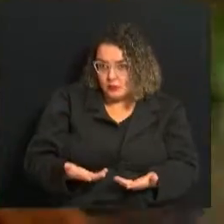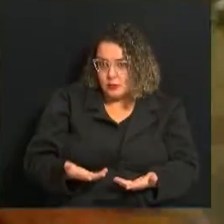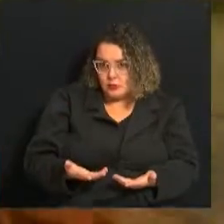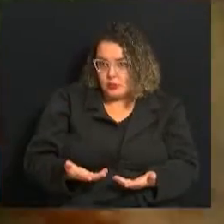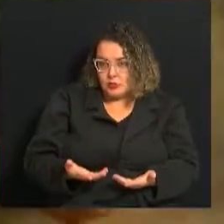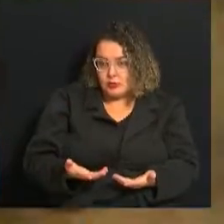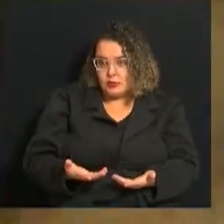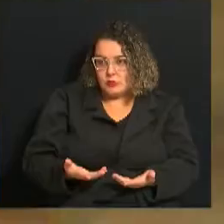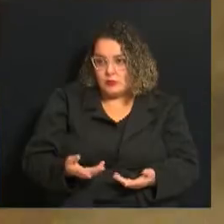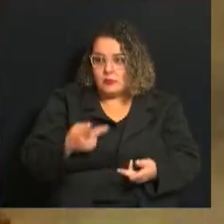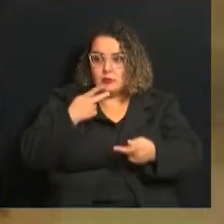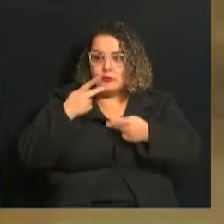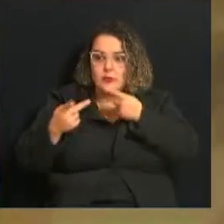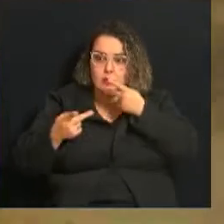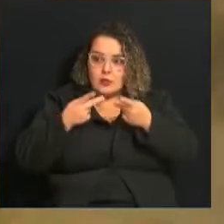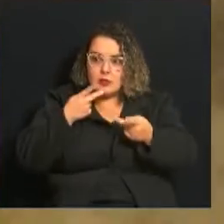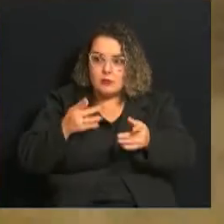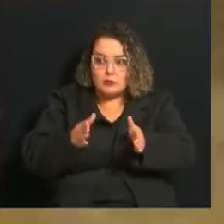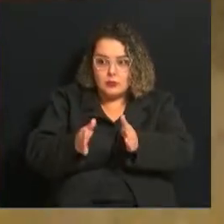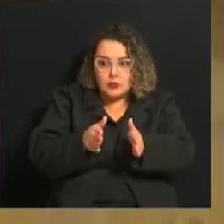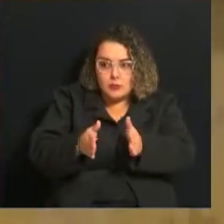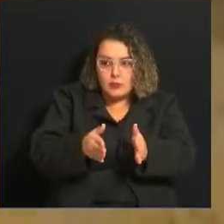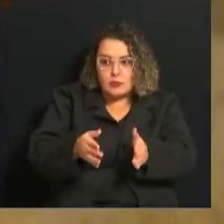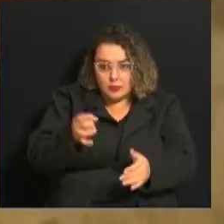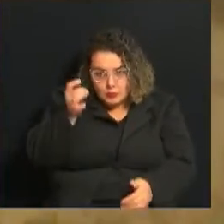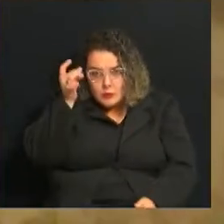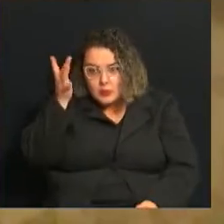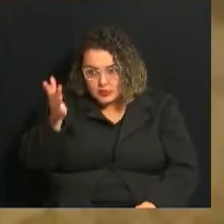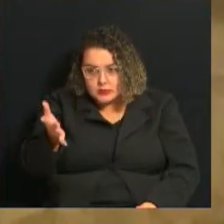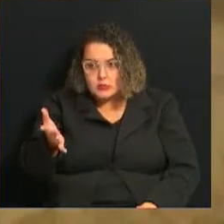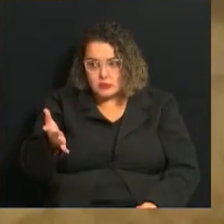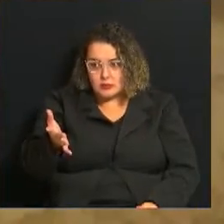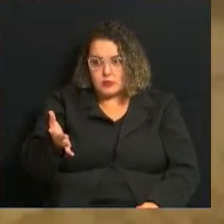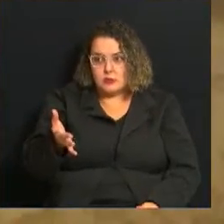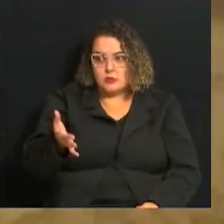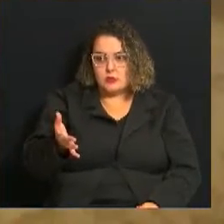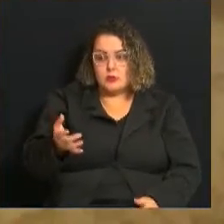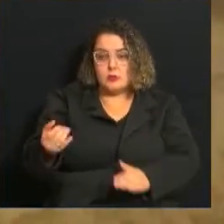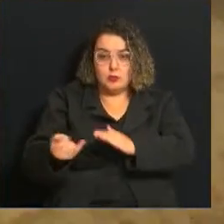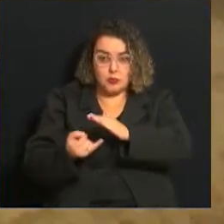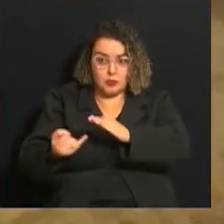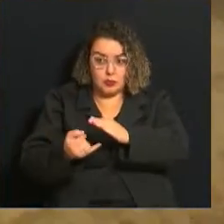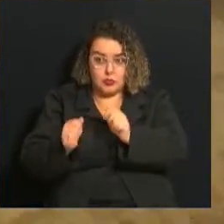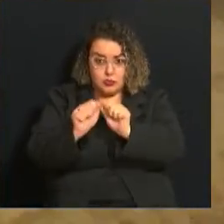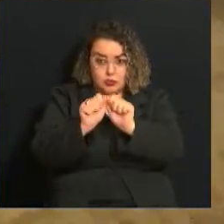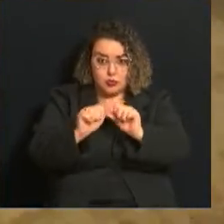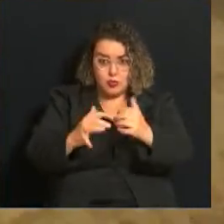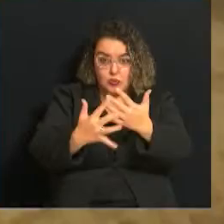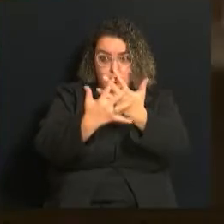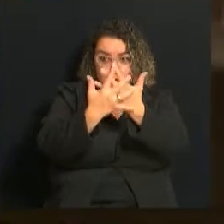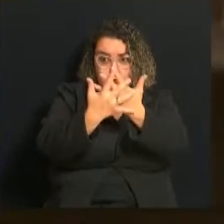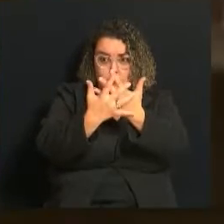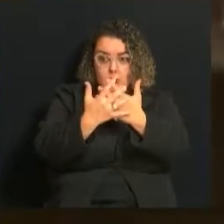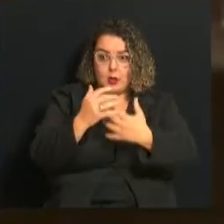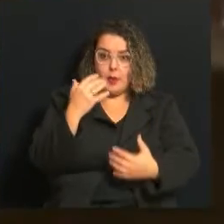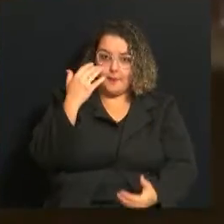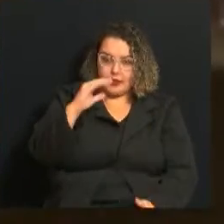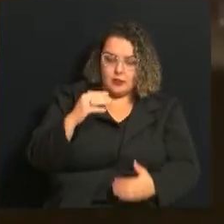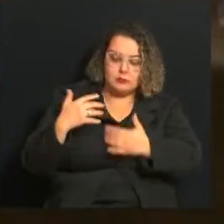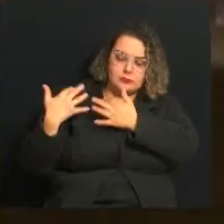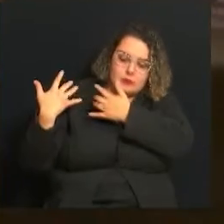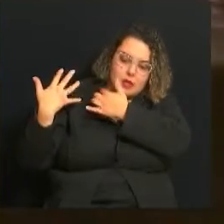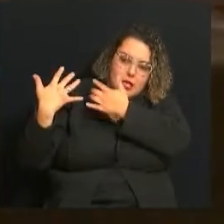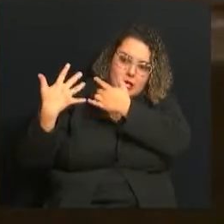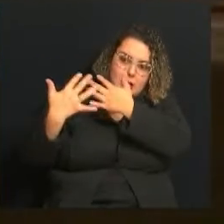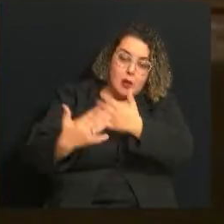vou falar de um período bem curto para ficar mais fácil. O Instituto Agronômico, ele lançou ao longo da sua história mais